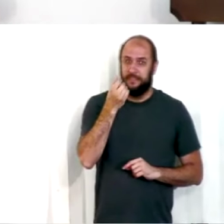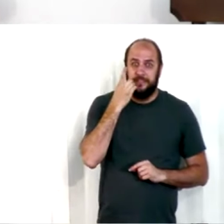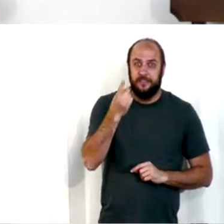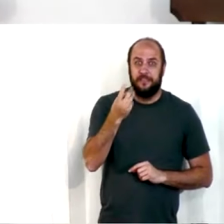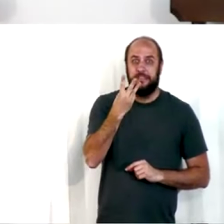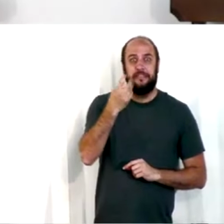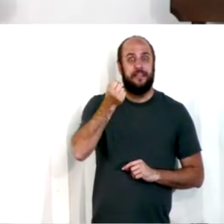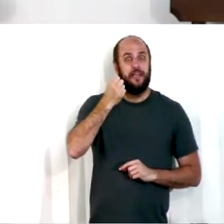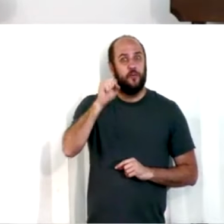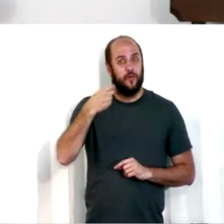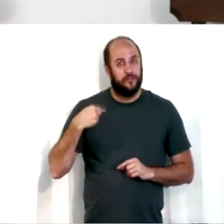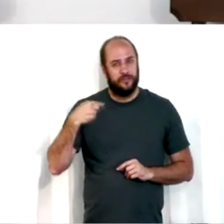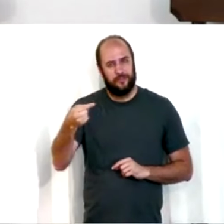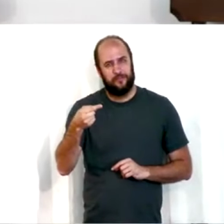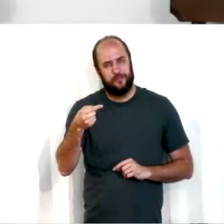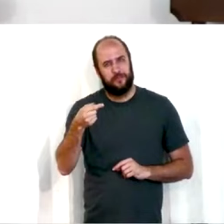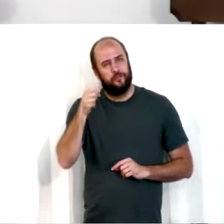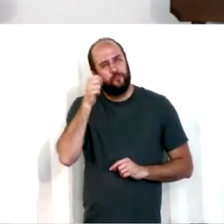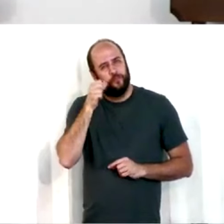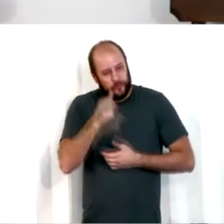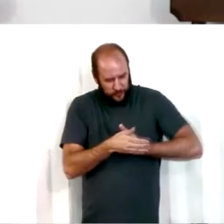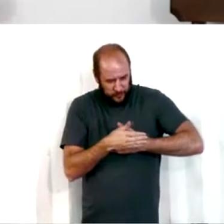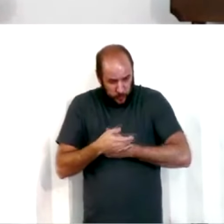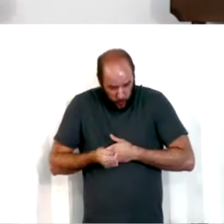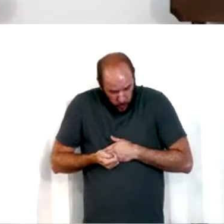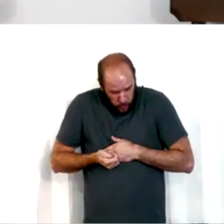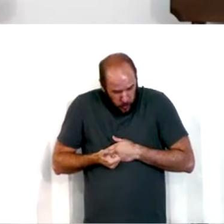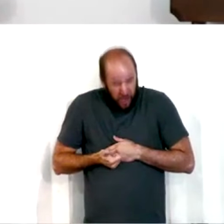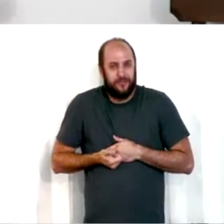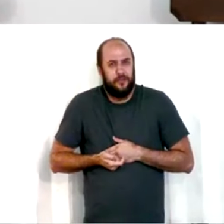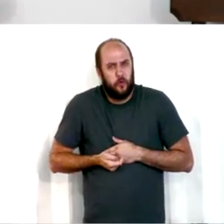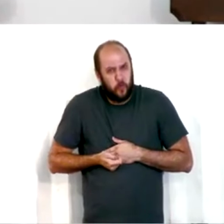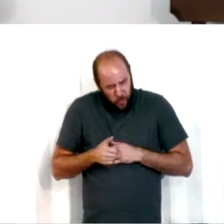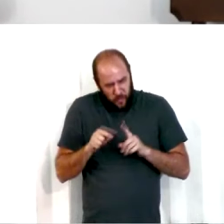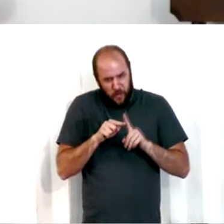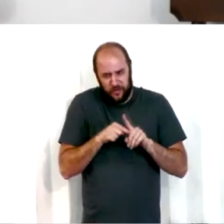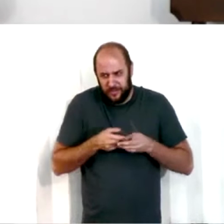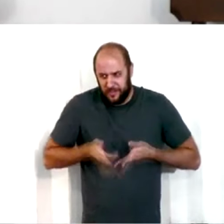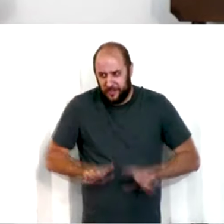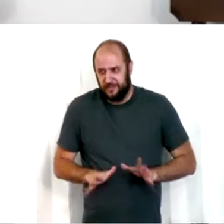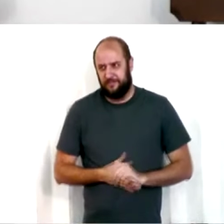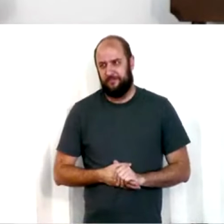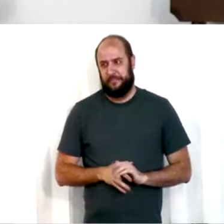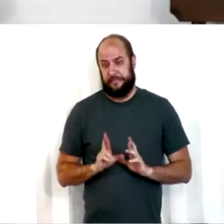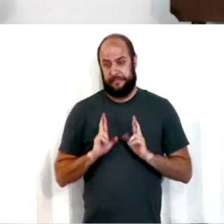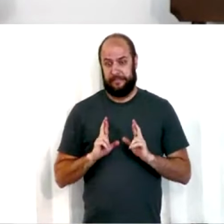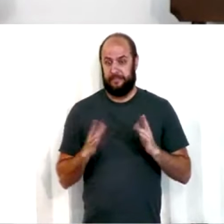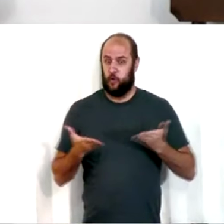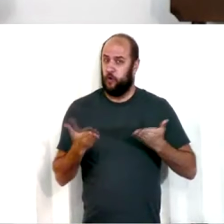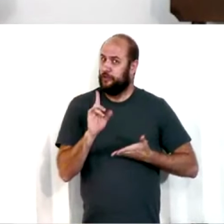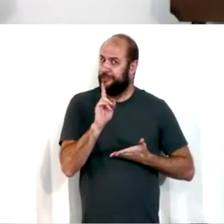semanas. Menininha Sofia está na boca do gol, está quase nascendo. Orem para que não seja durante a pregação.